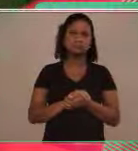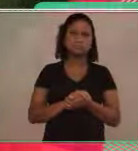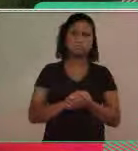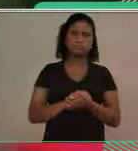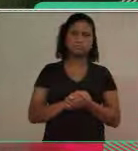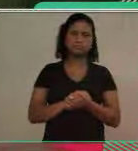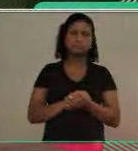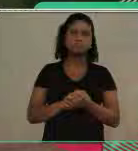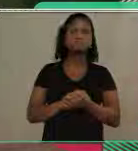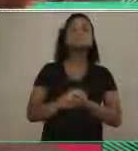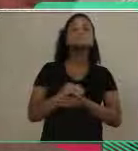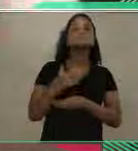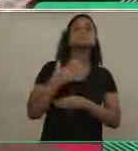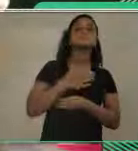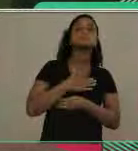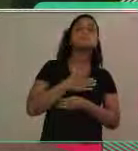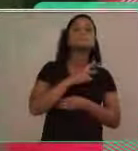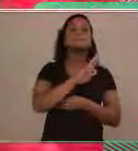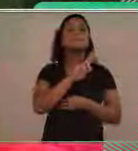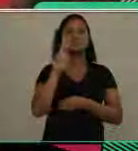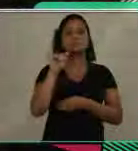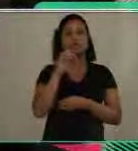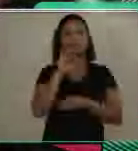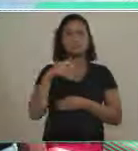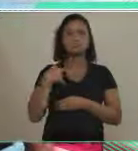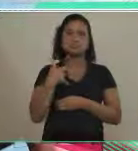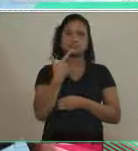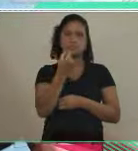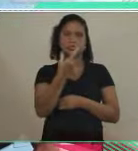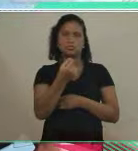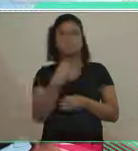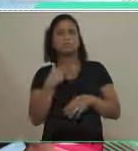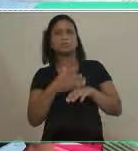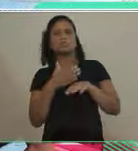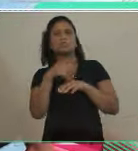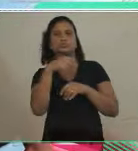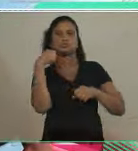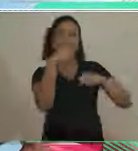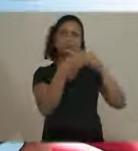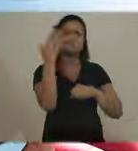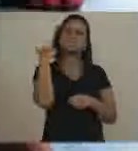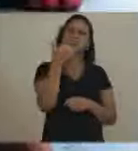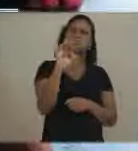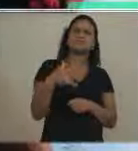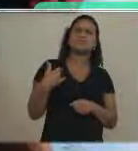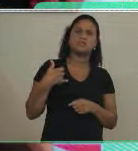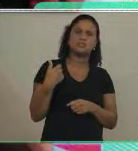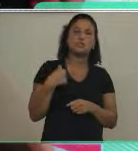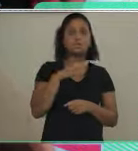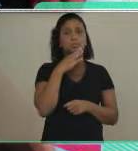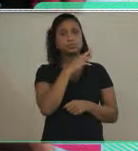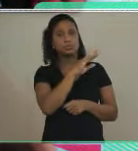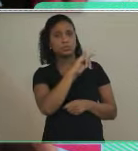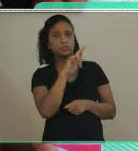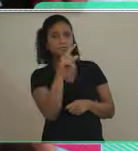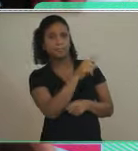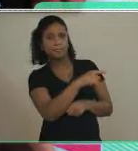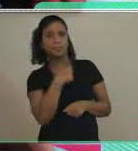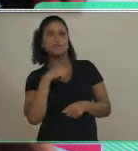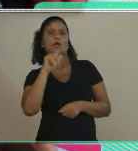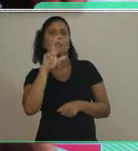meu nome é Jefferson tenho 20 anos pratico boxe desde os 10 anos de idade conheci o Will fui aluno dele